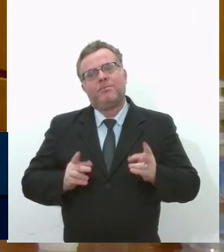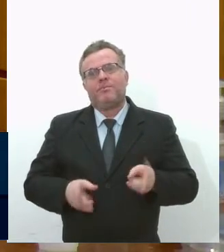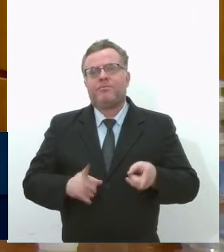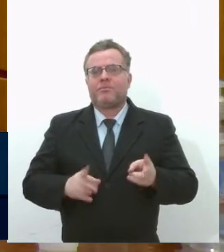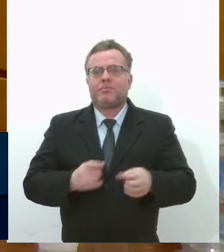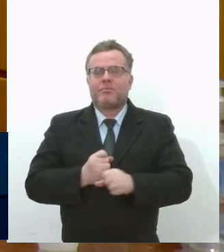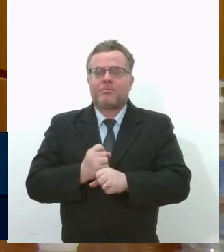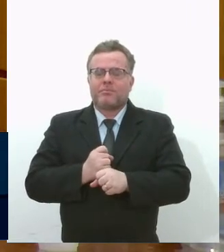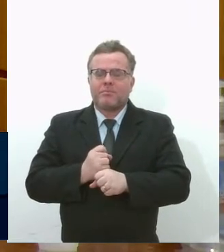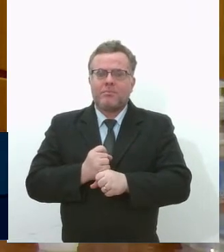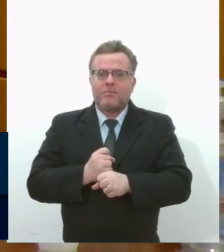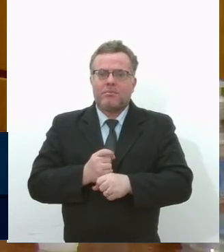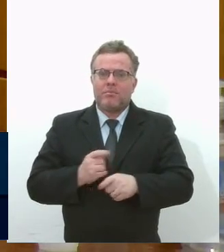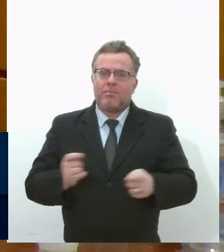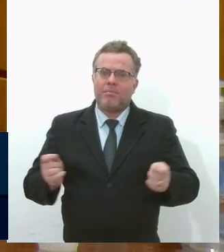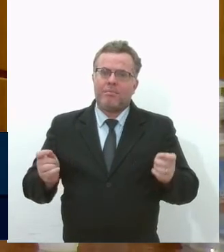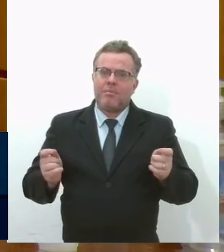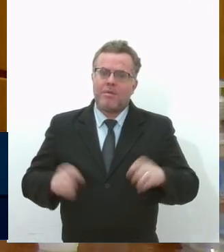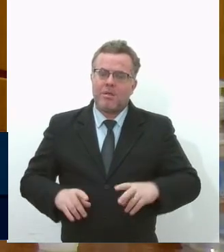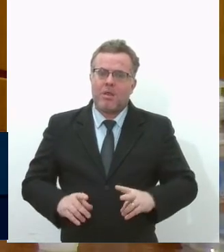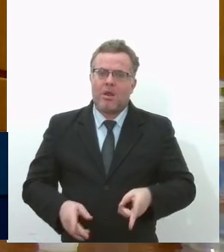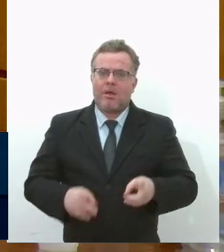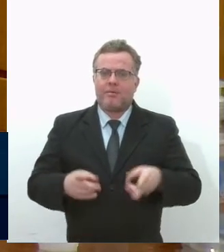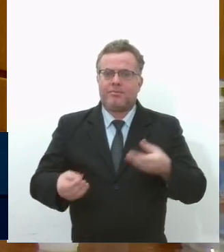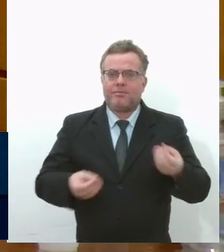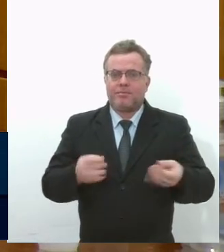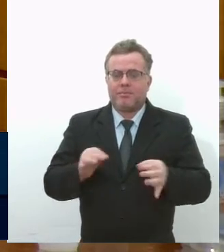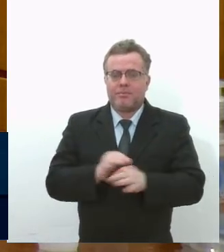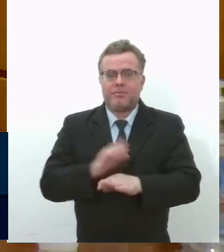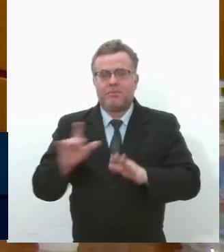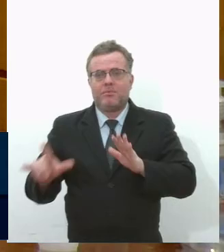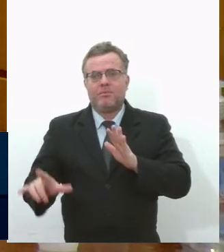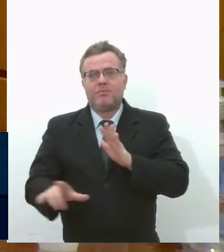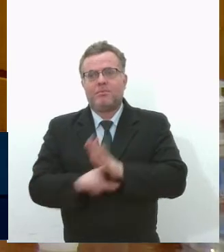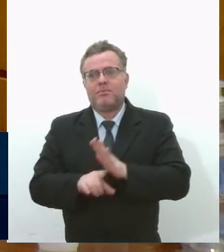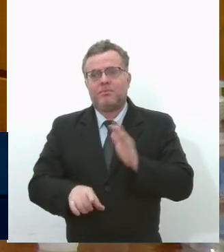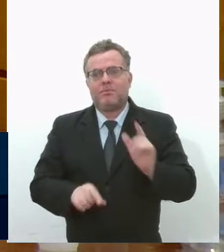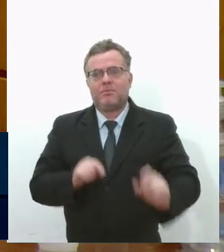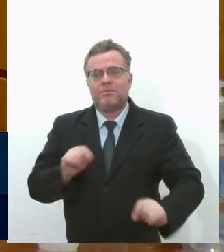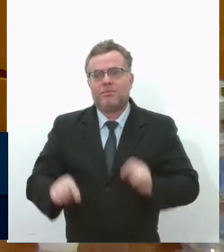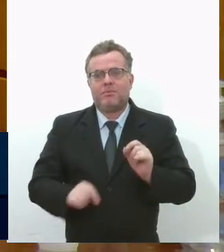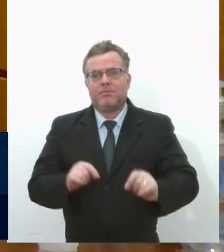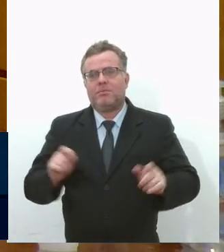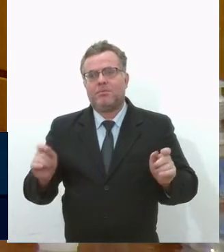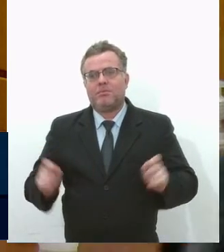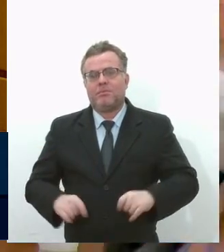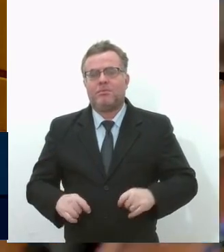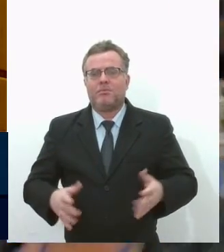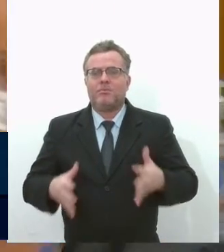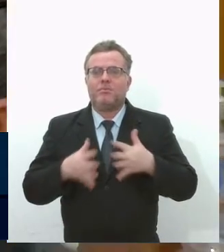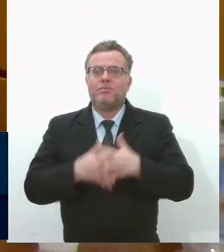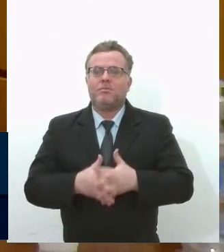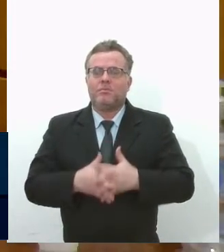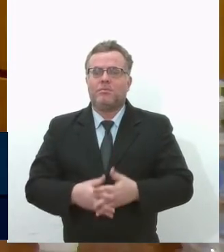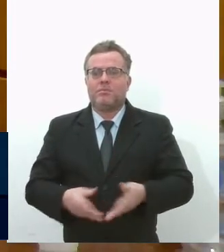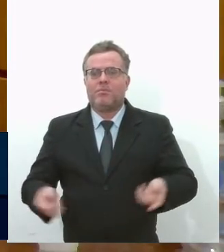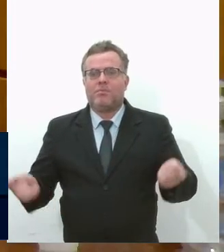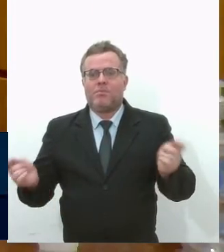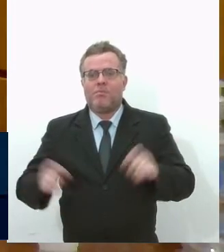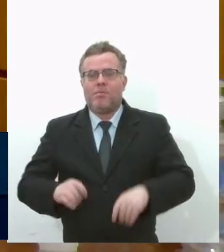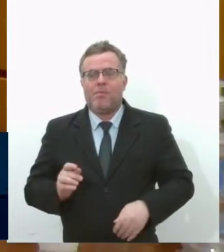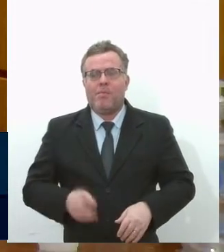anos. E aí a legislação federal veio corrigir essa distorção que existe na